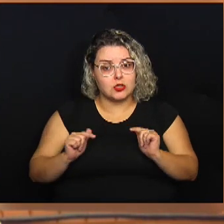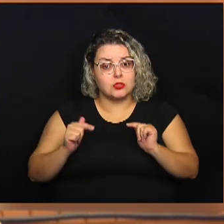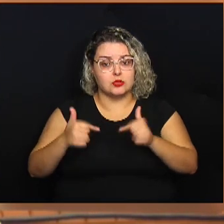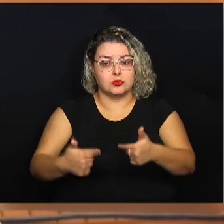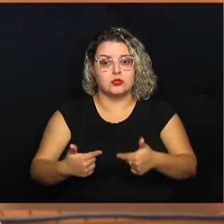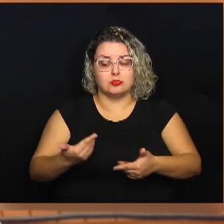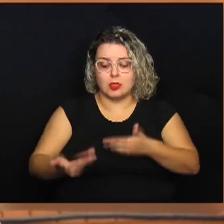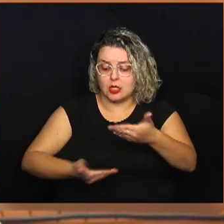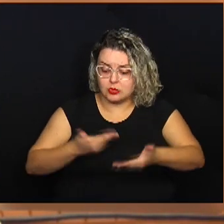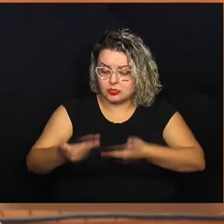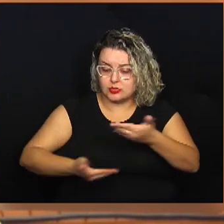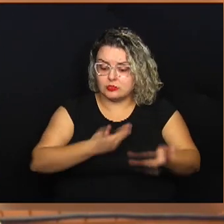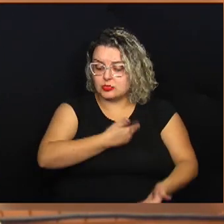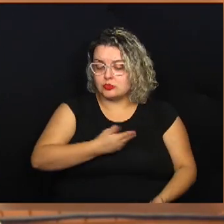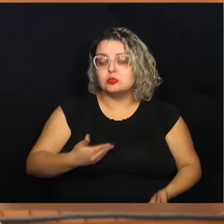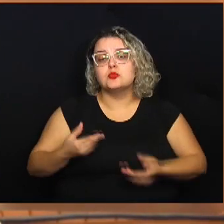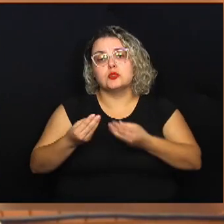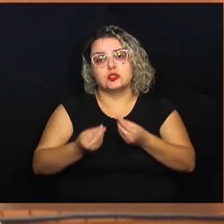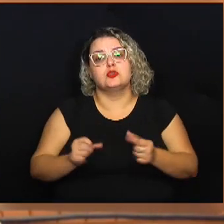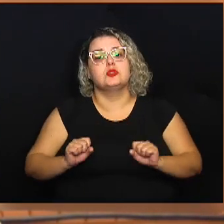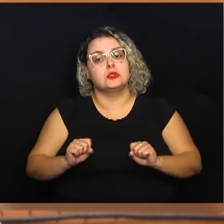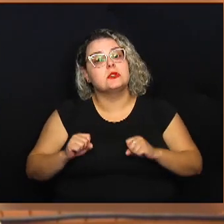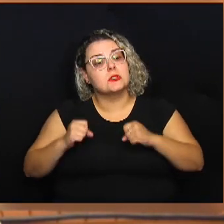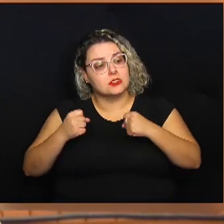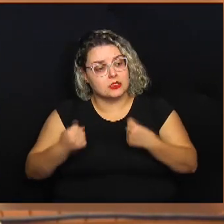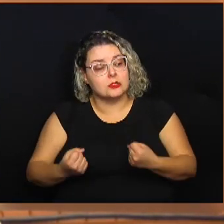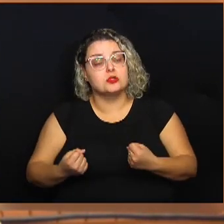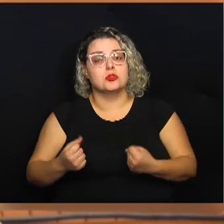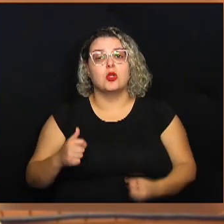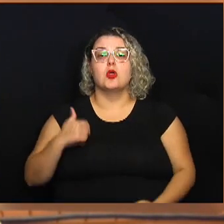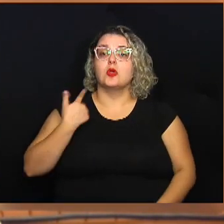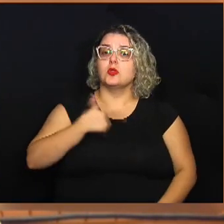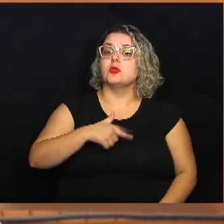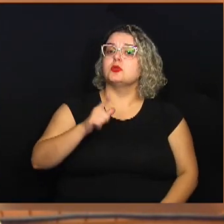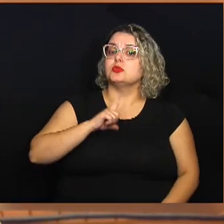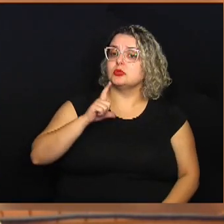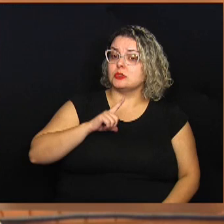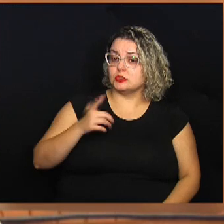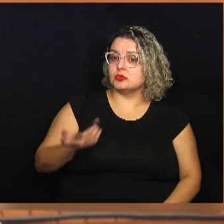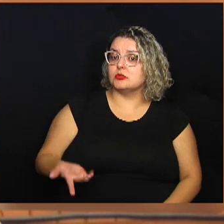serviço público de qualidade, defendendo que a gente tivesse um